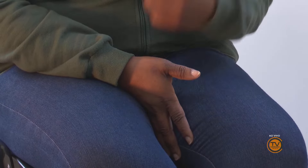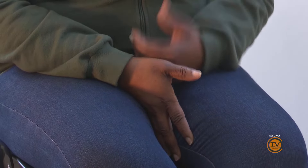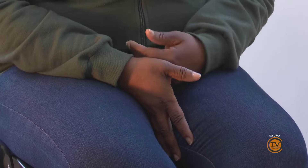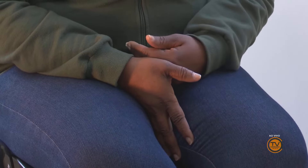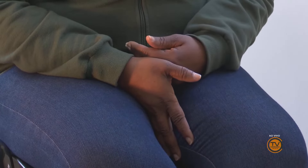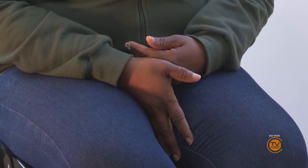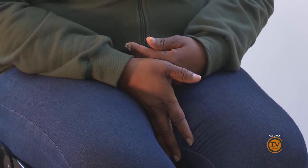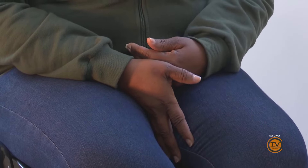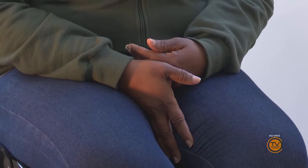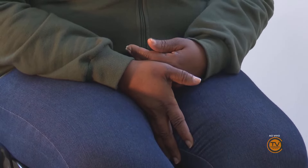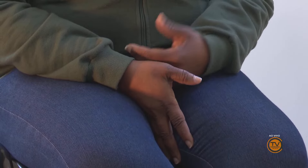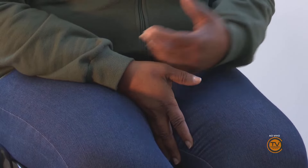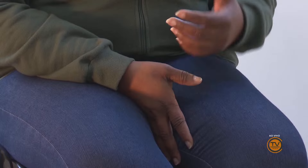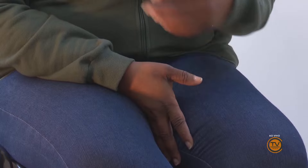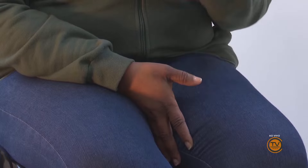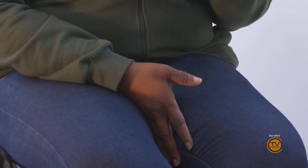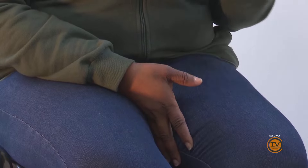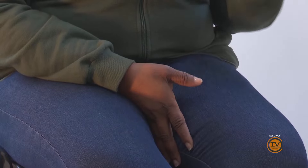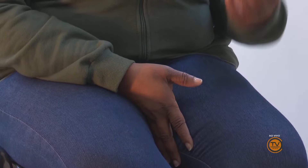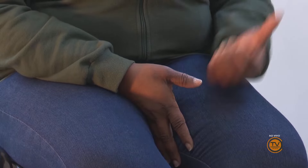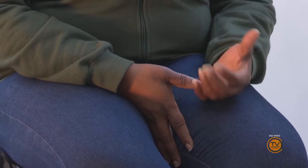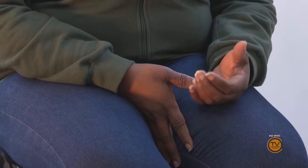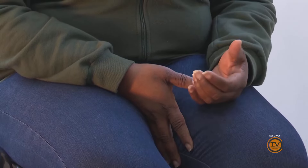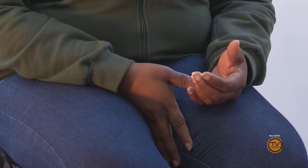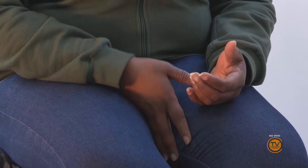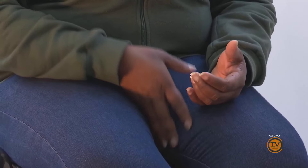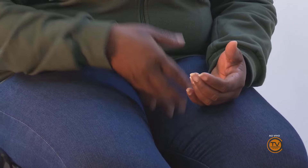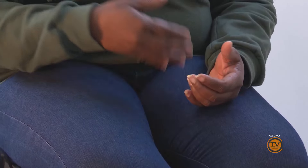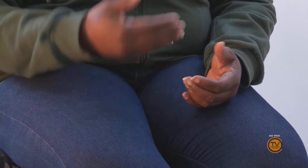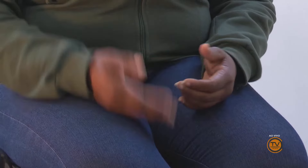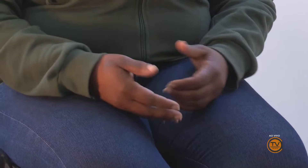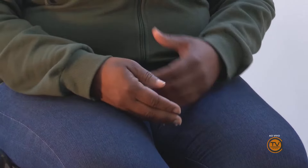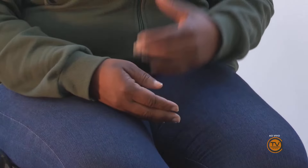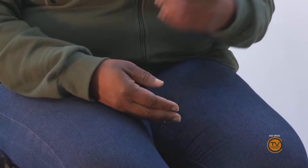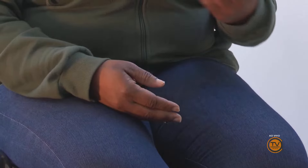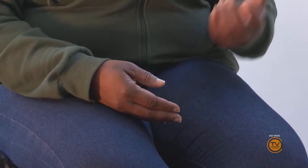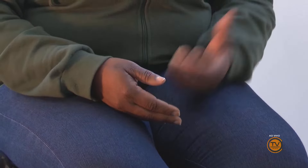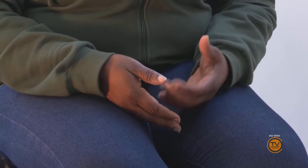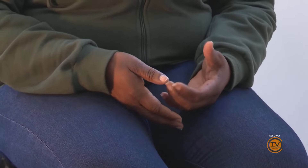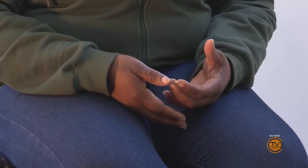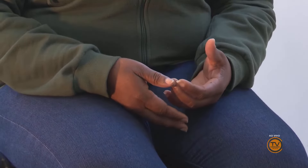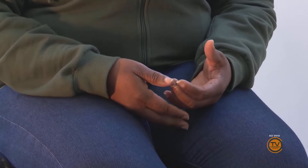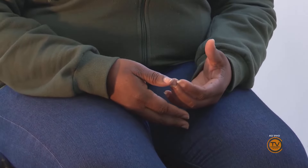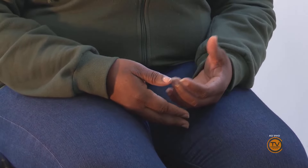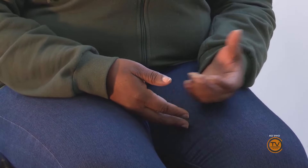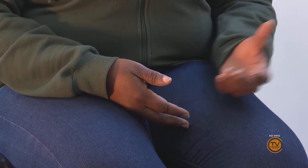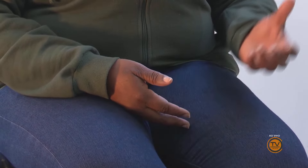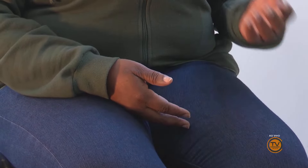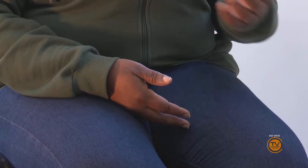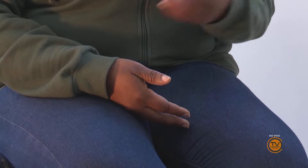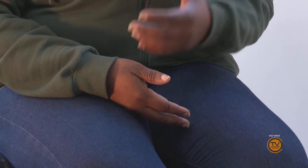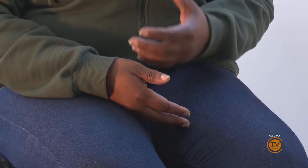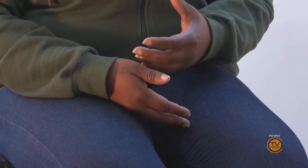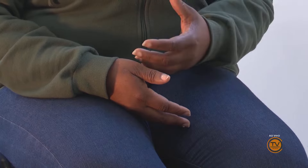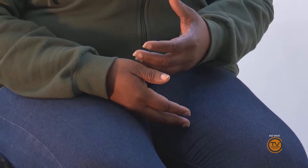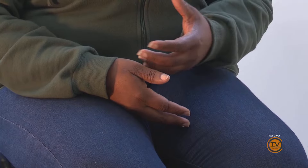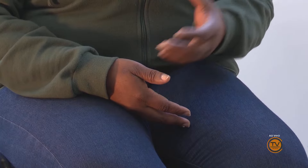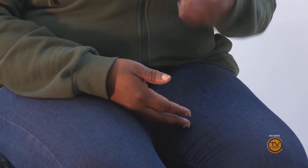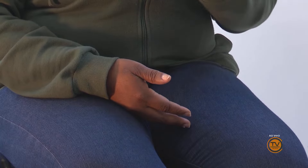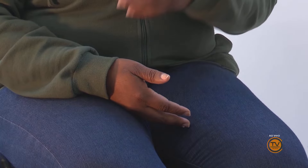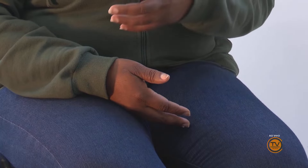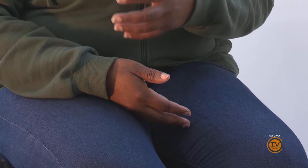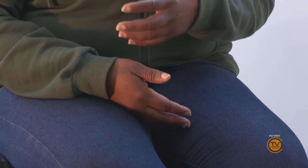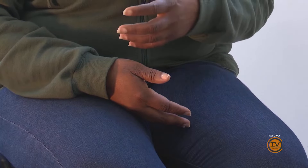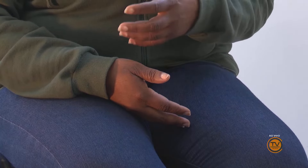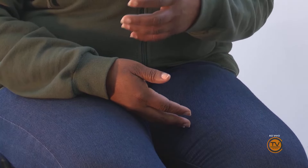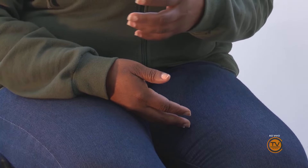sempre cuidei muito do meu filho, nunca deixei faltar nada para ele, eu sempre trabalhava para ter as coisas para ele. E o que me levou a